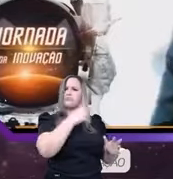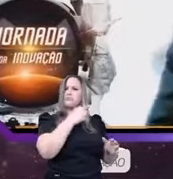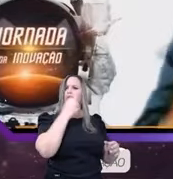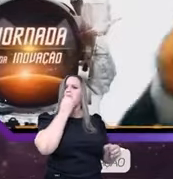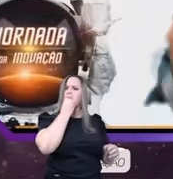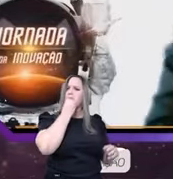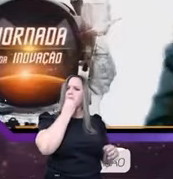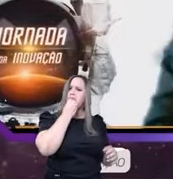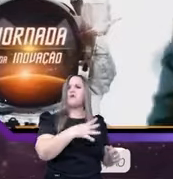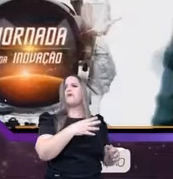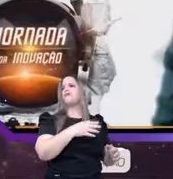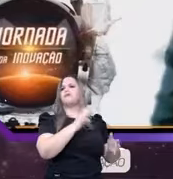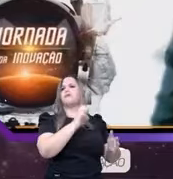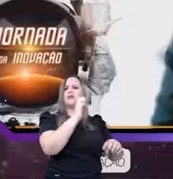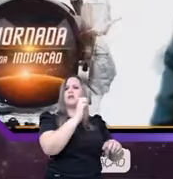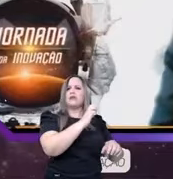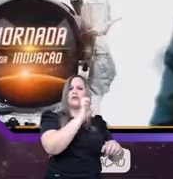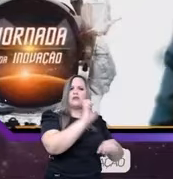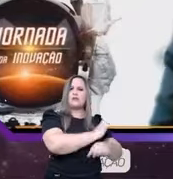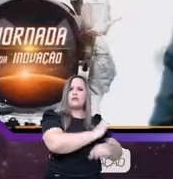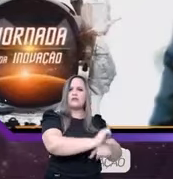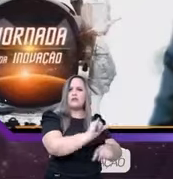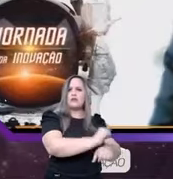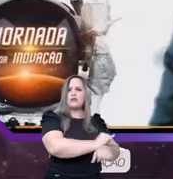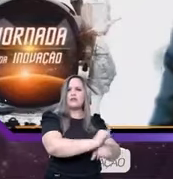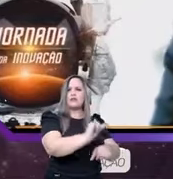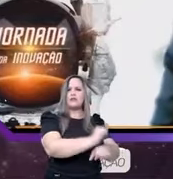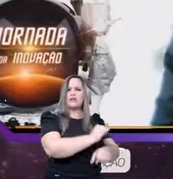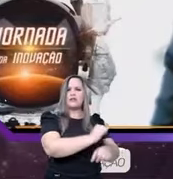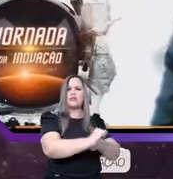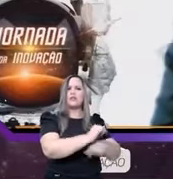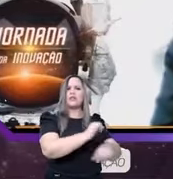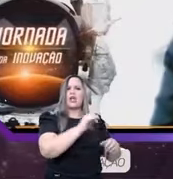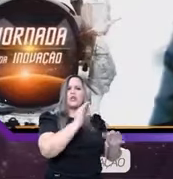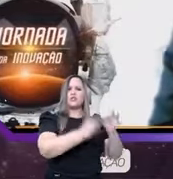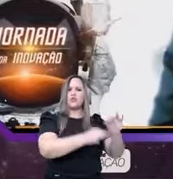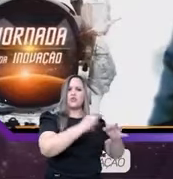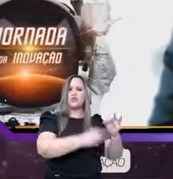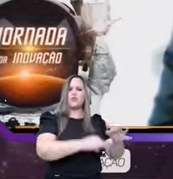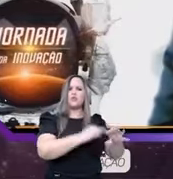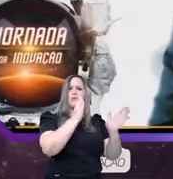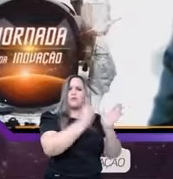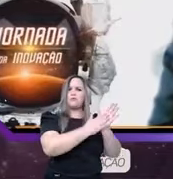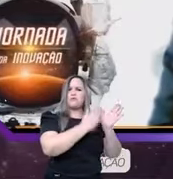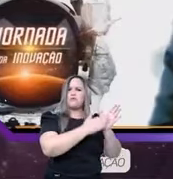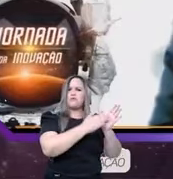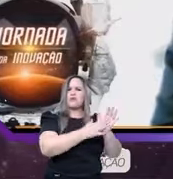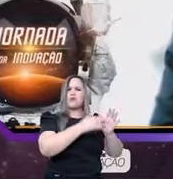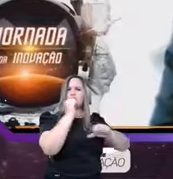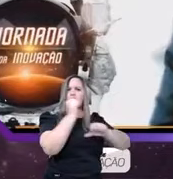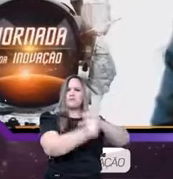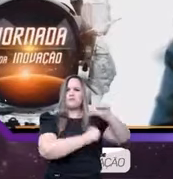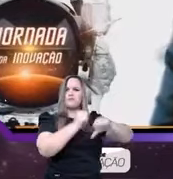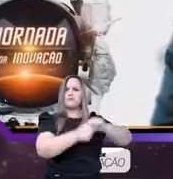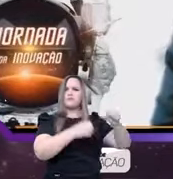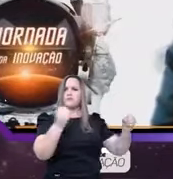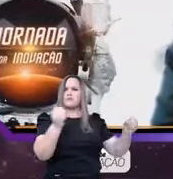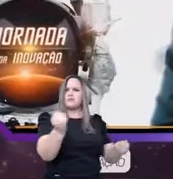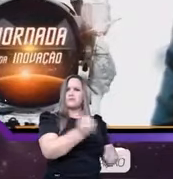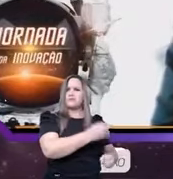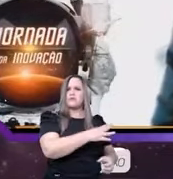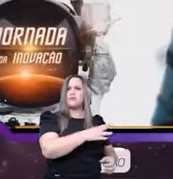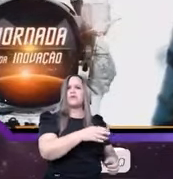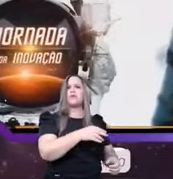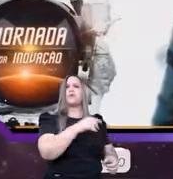estratégico institucional na sua unidade judiciária, uma proposta de inovação fantástica, merece